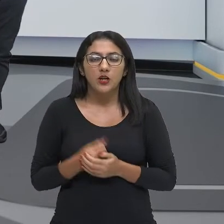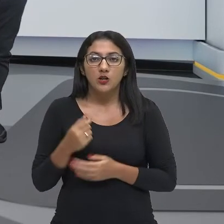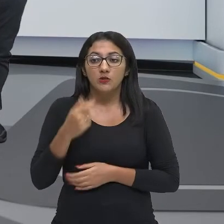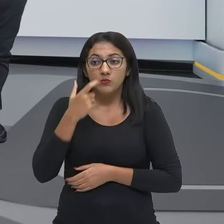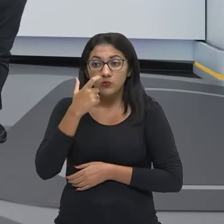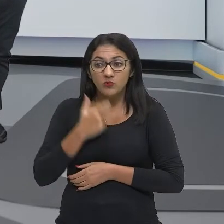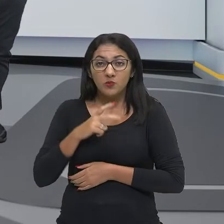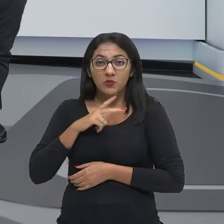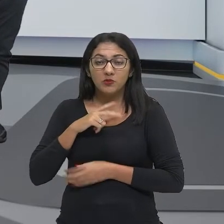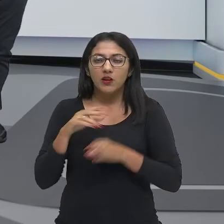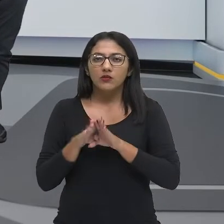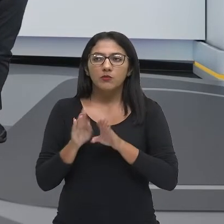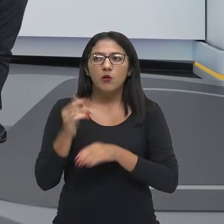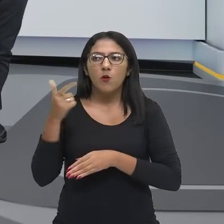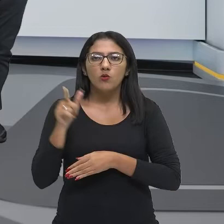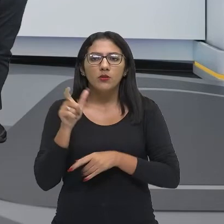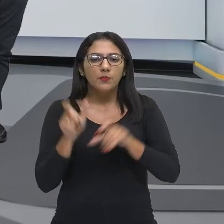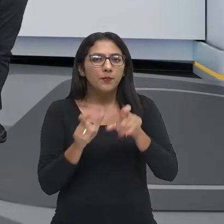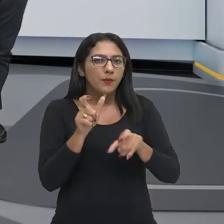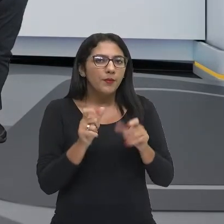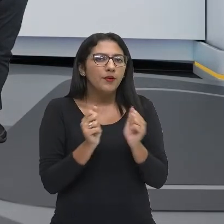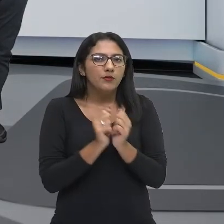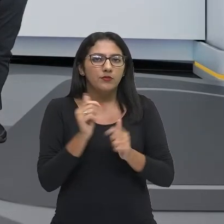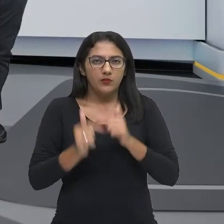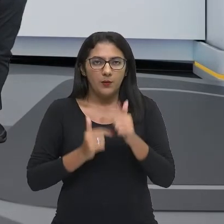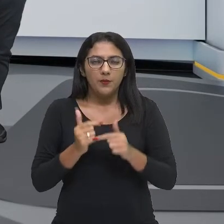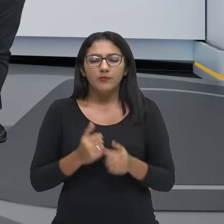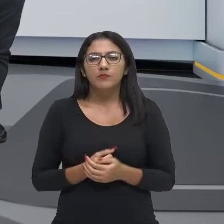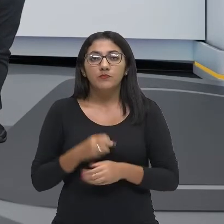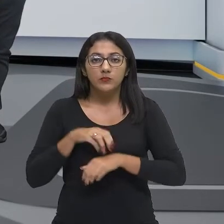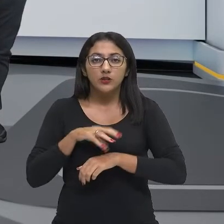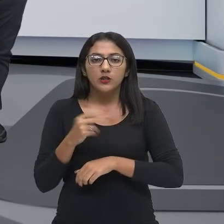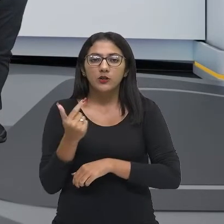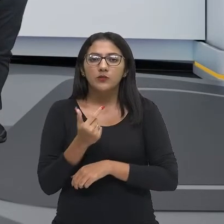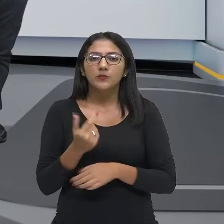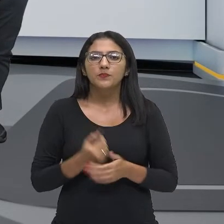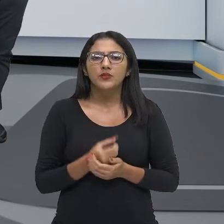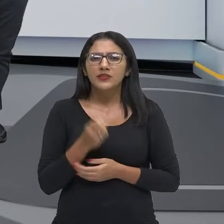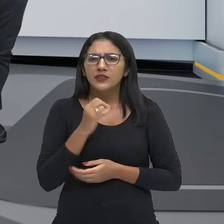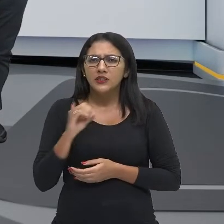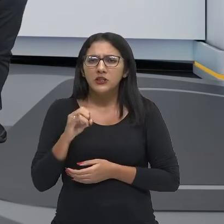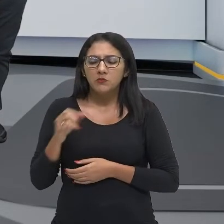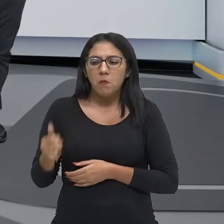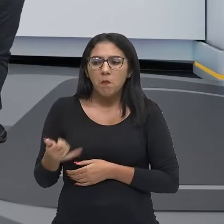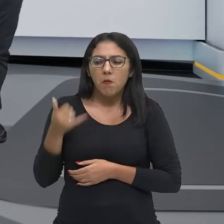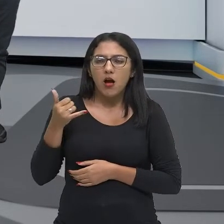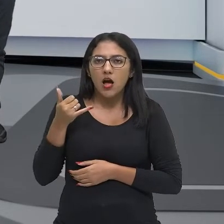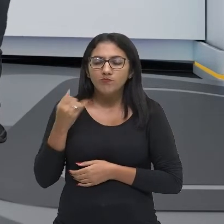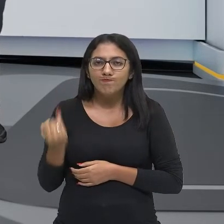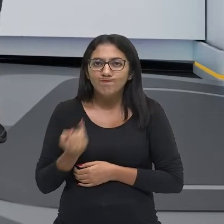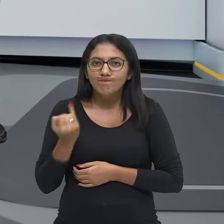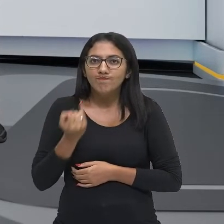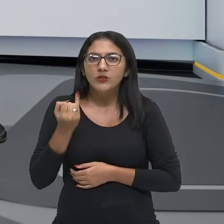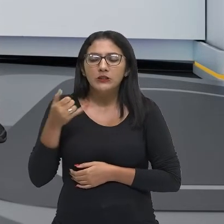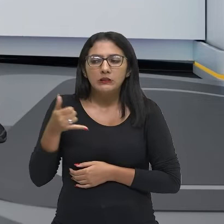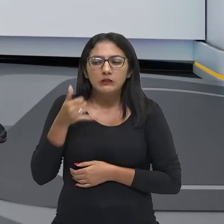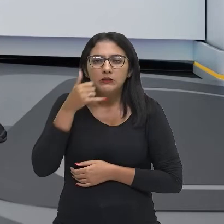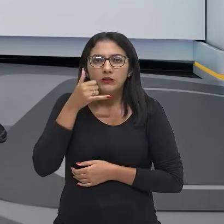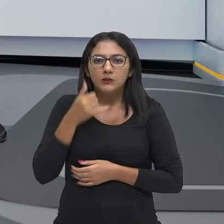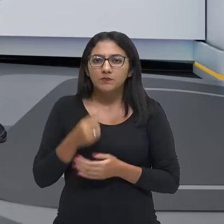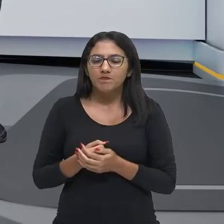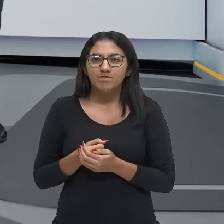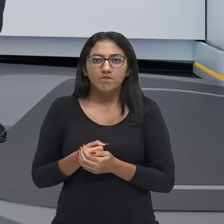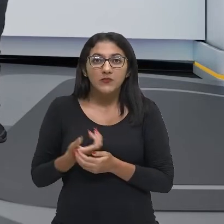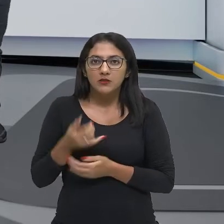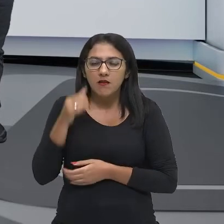quanto a dos seus companheiros de trabalho. Vamos para a dica 2. Se você receber uma ligação urgente que você não